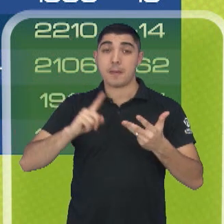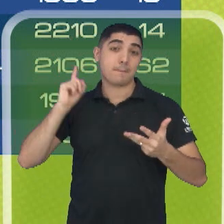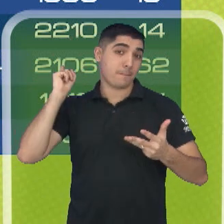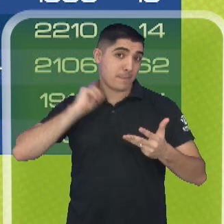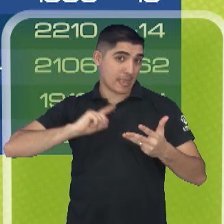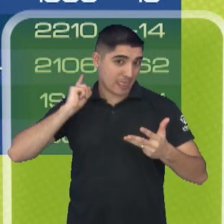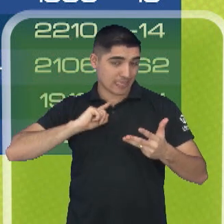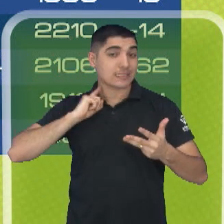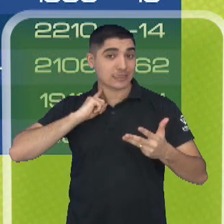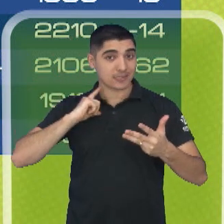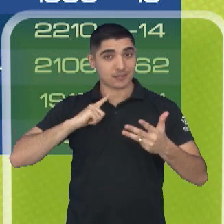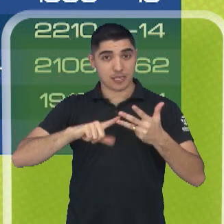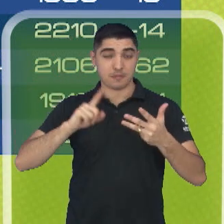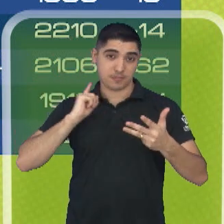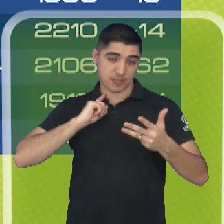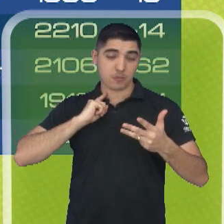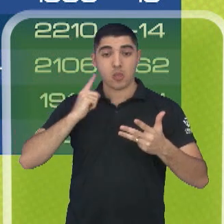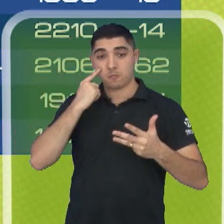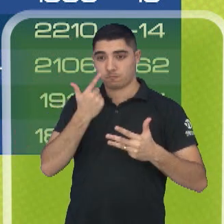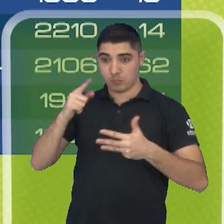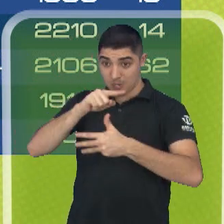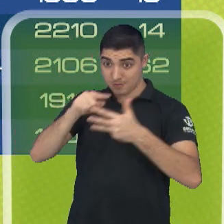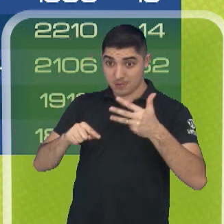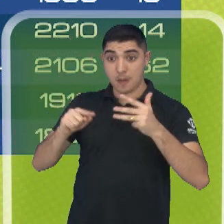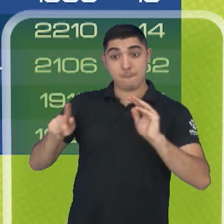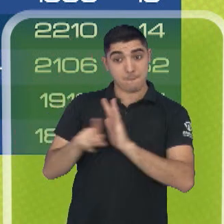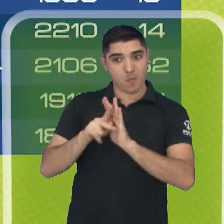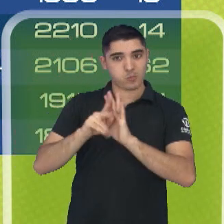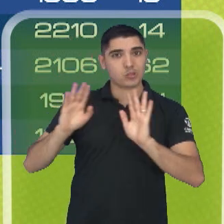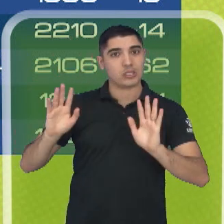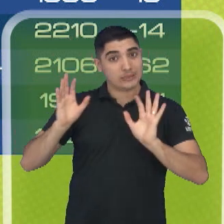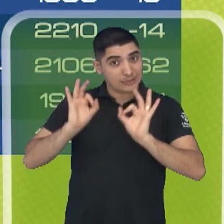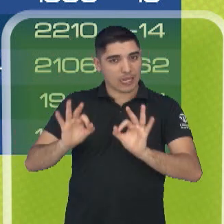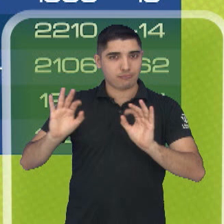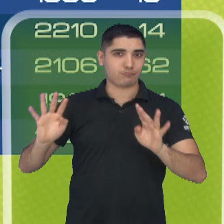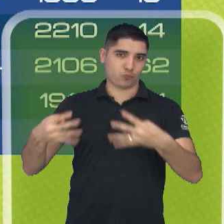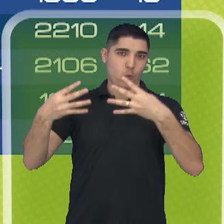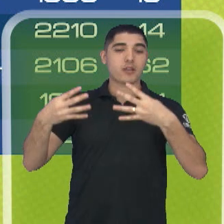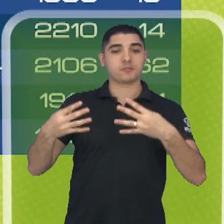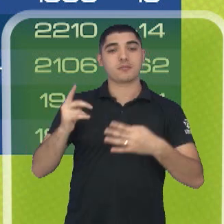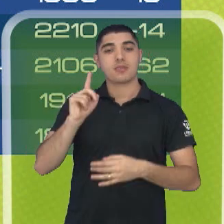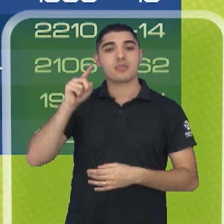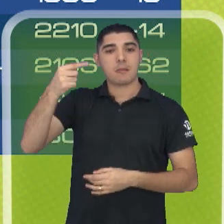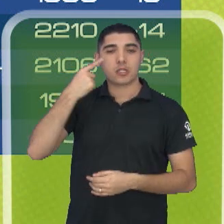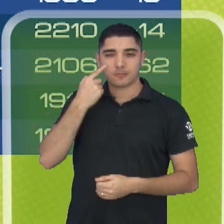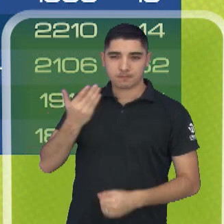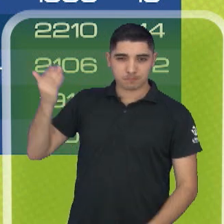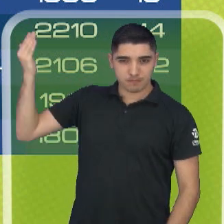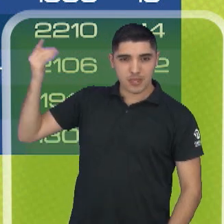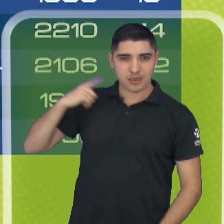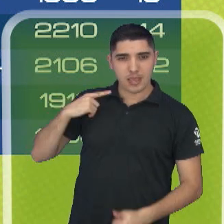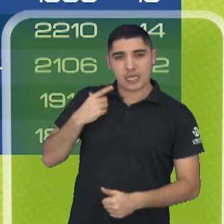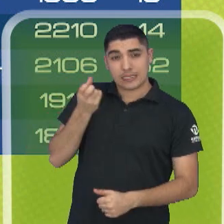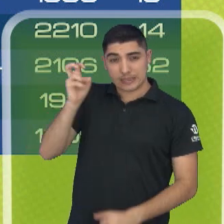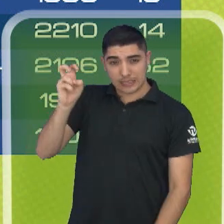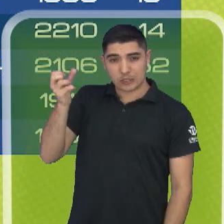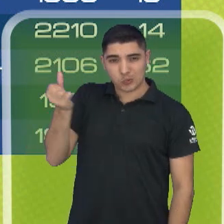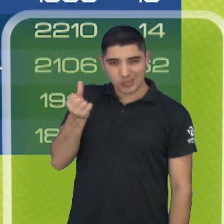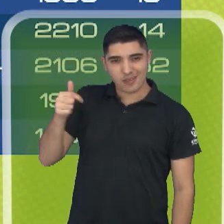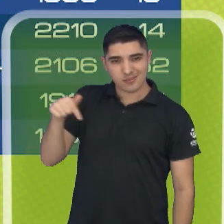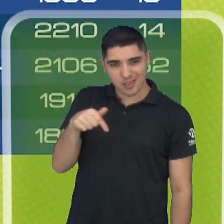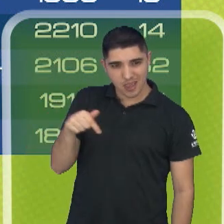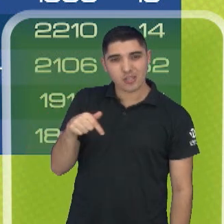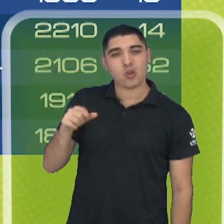para as quartas de final. Para as oitavas estariam Paulistano, Corinthians, Pinheiros, Bauru, São José, agora na 9ª posição,